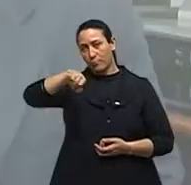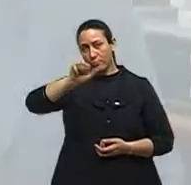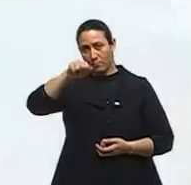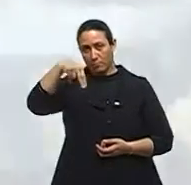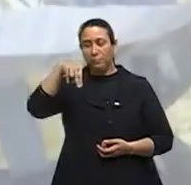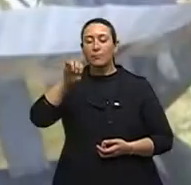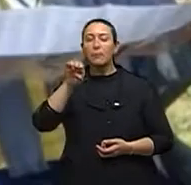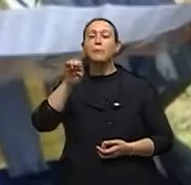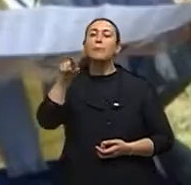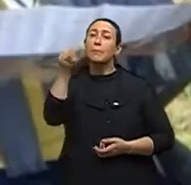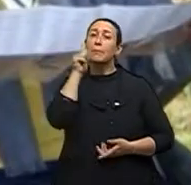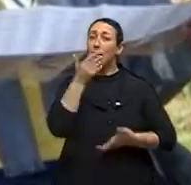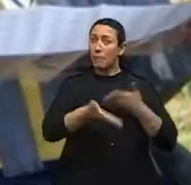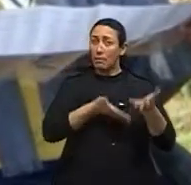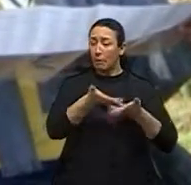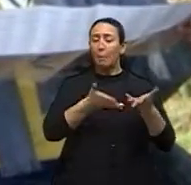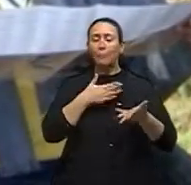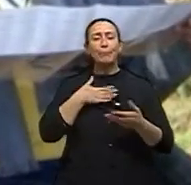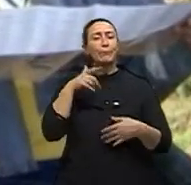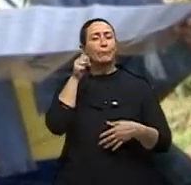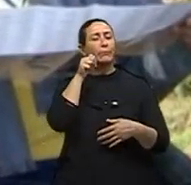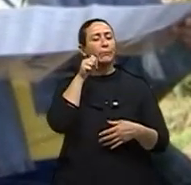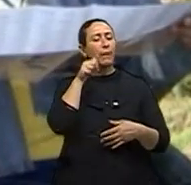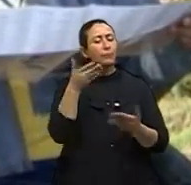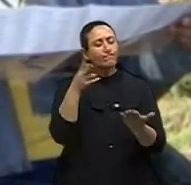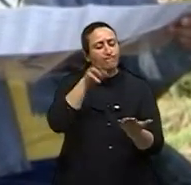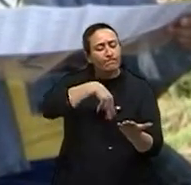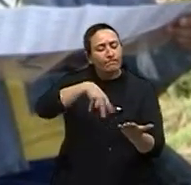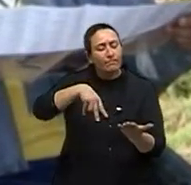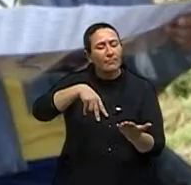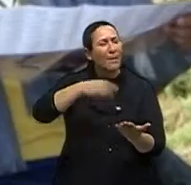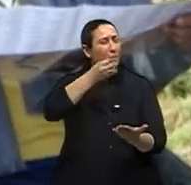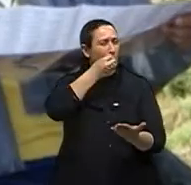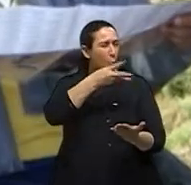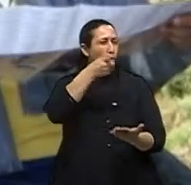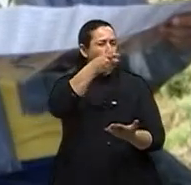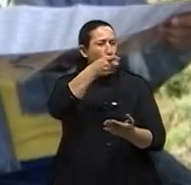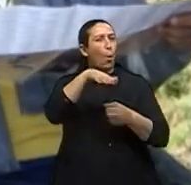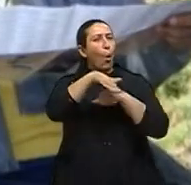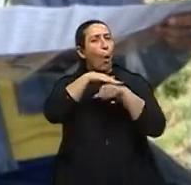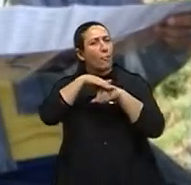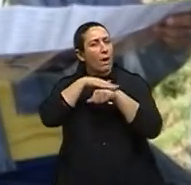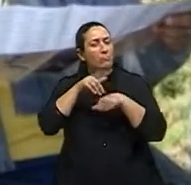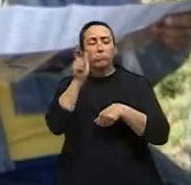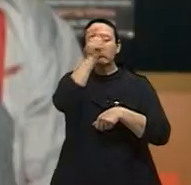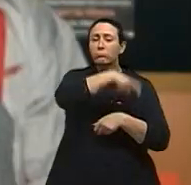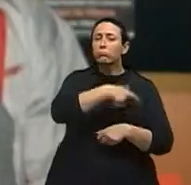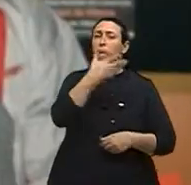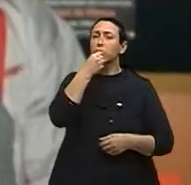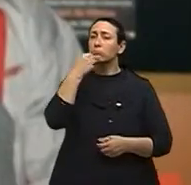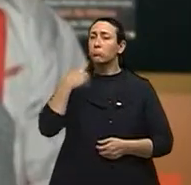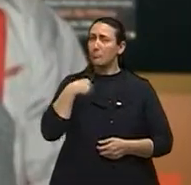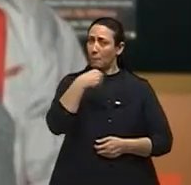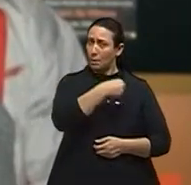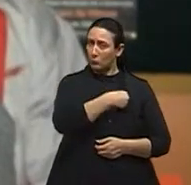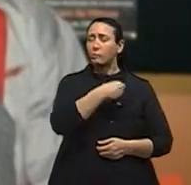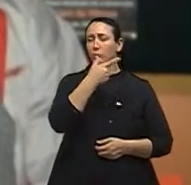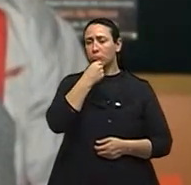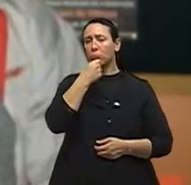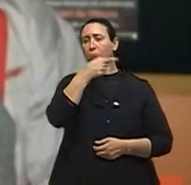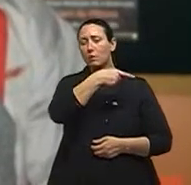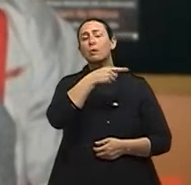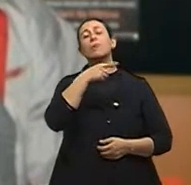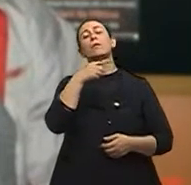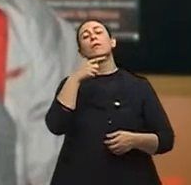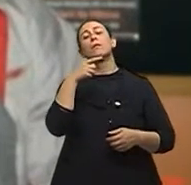atendeu e ela me sugeriu que eu conversasse consultasse também com o colega dela do